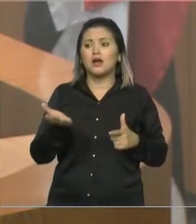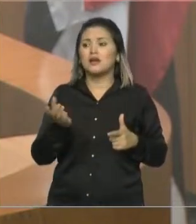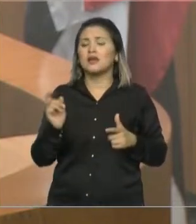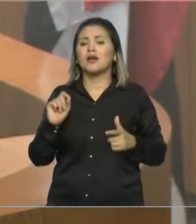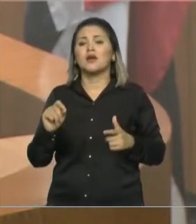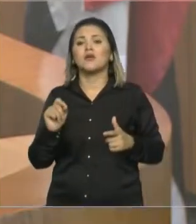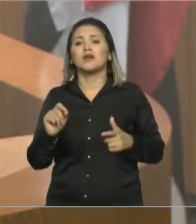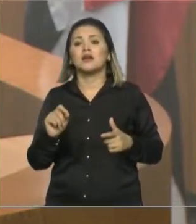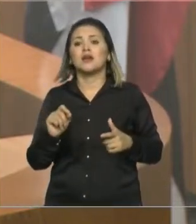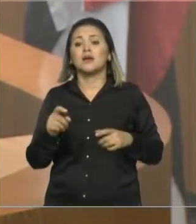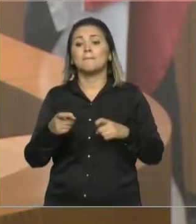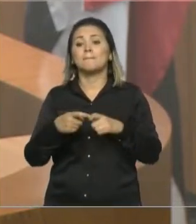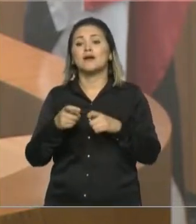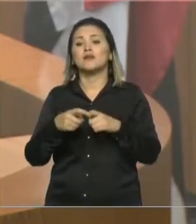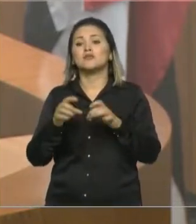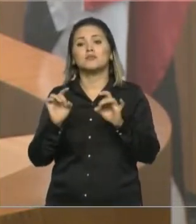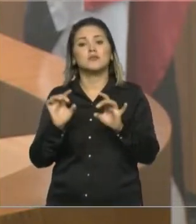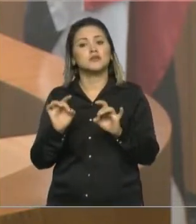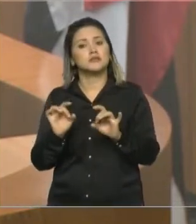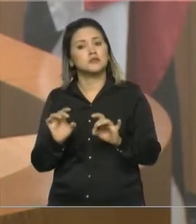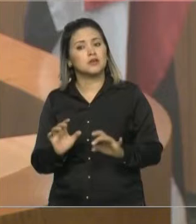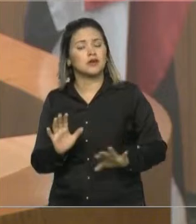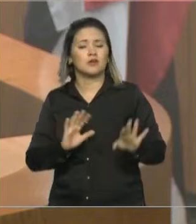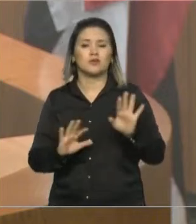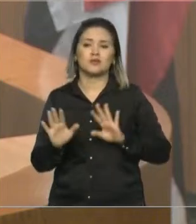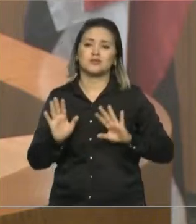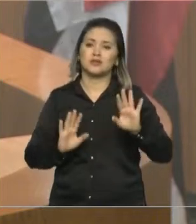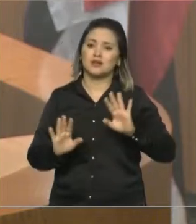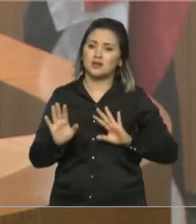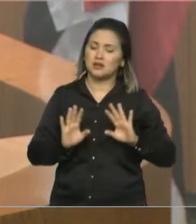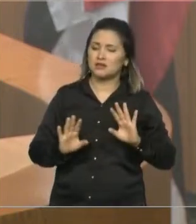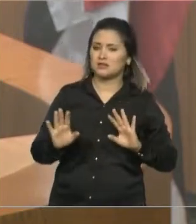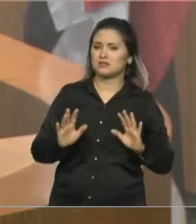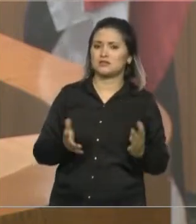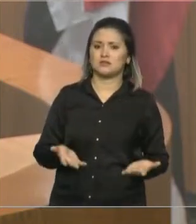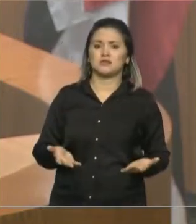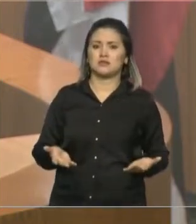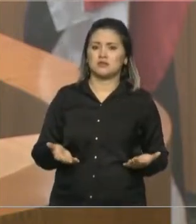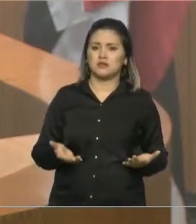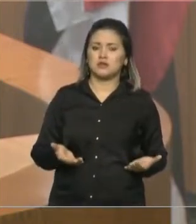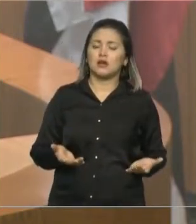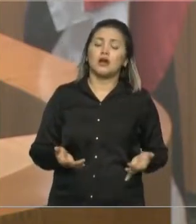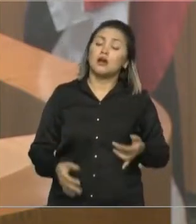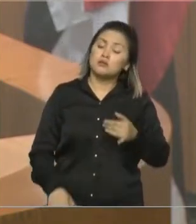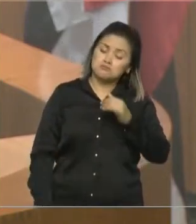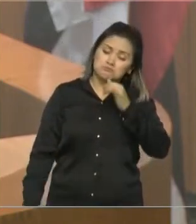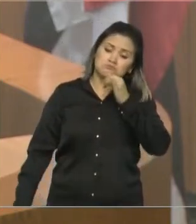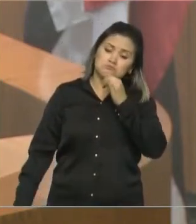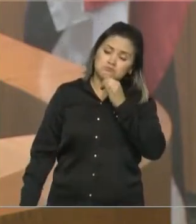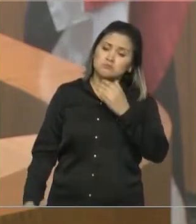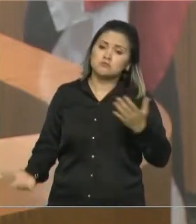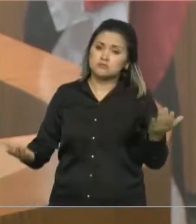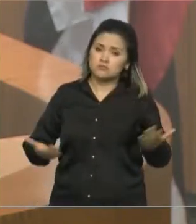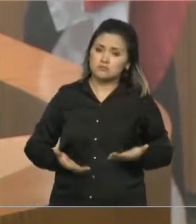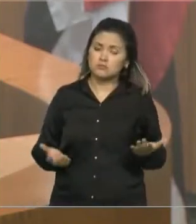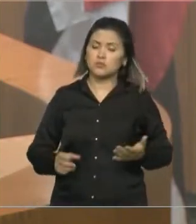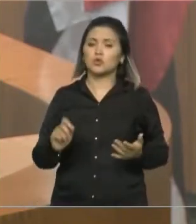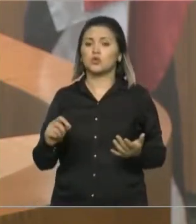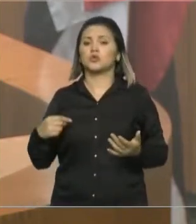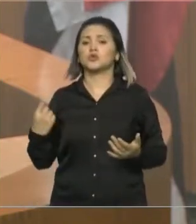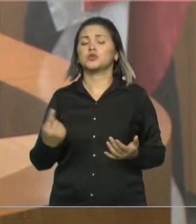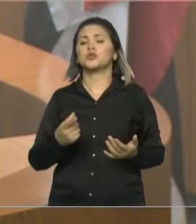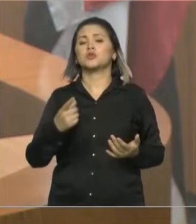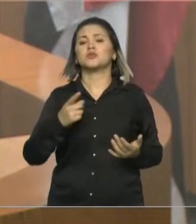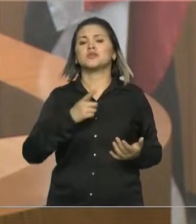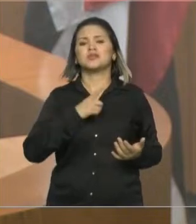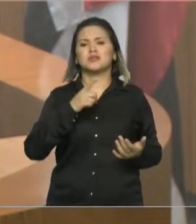todo mundo quer ter o acesso ao melhor cuidado possível. E, infelizmente, hoje, no que a gente tem de realidade, é muito legal